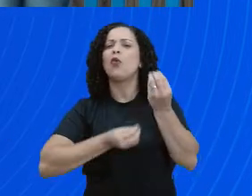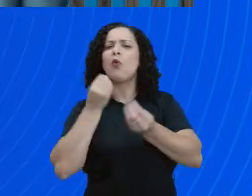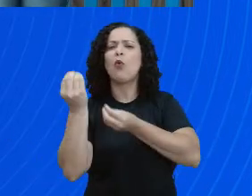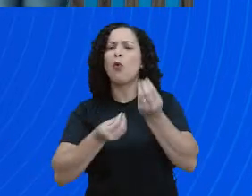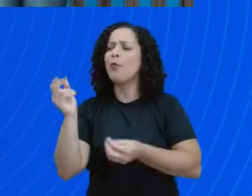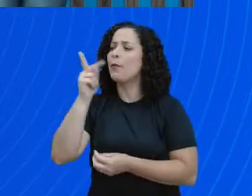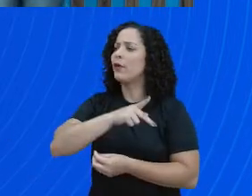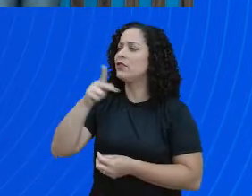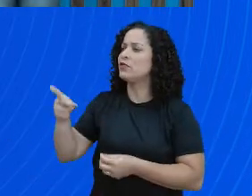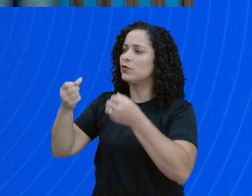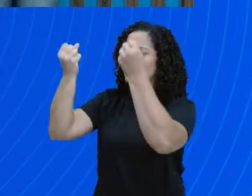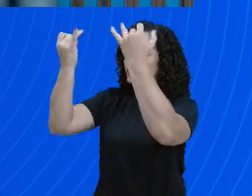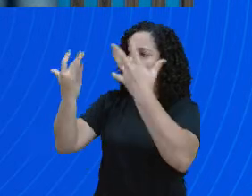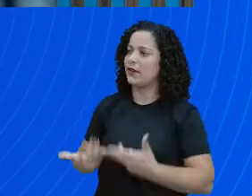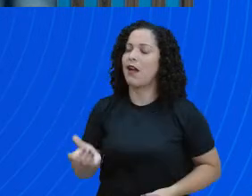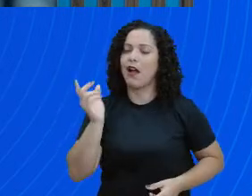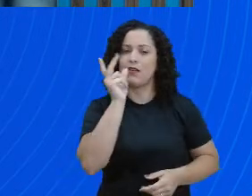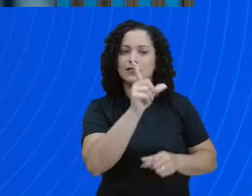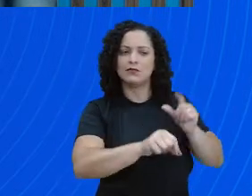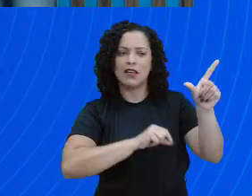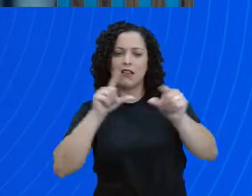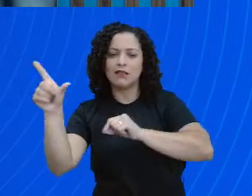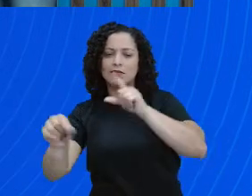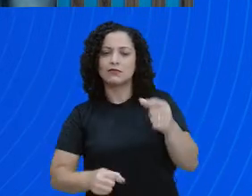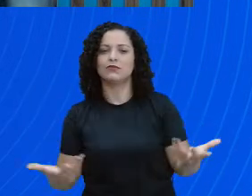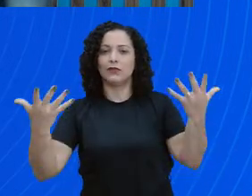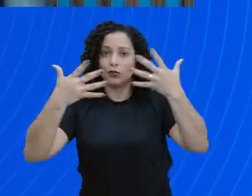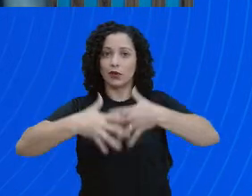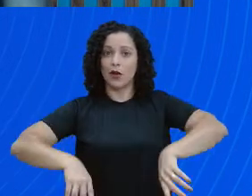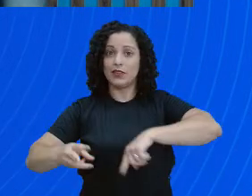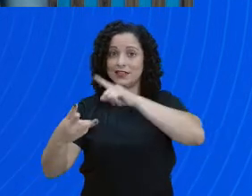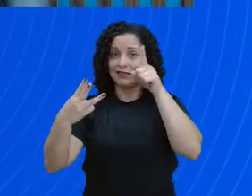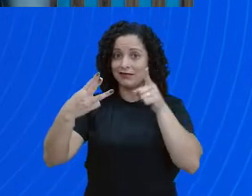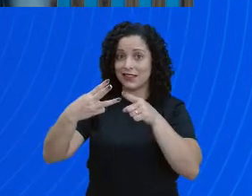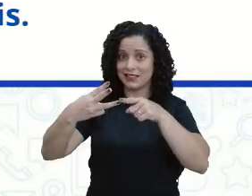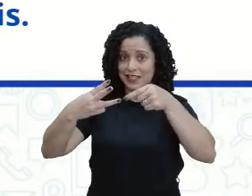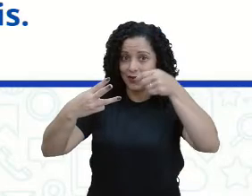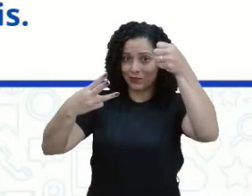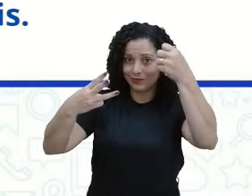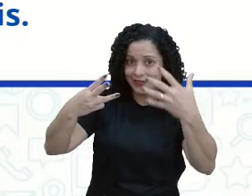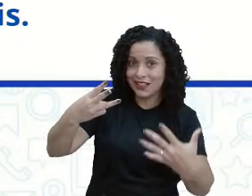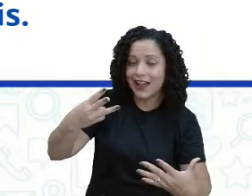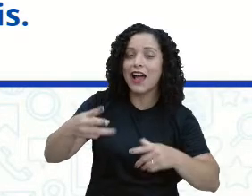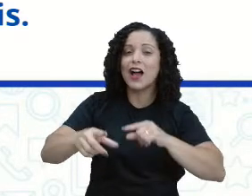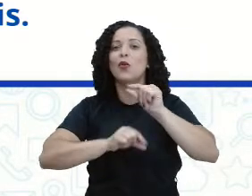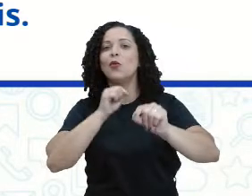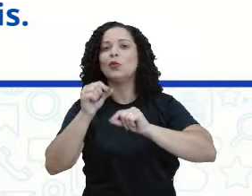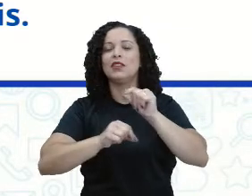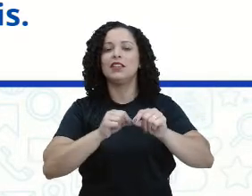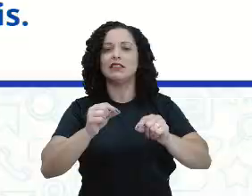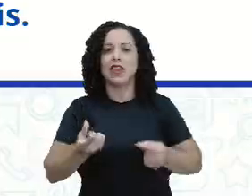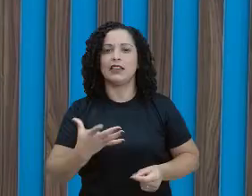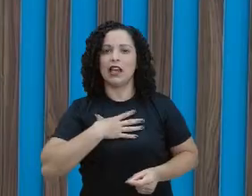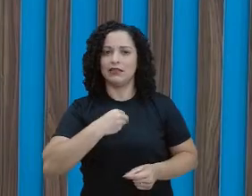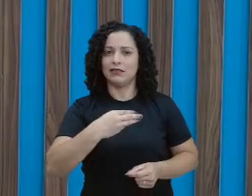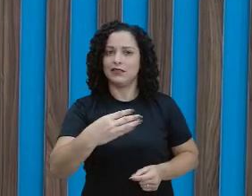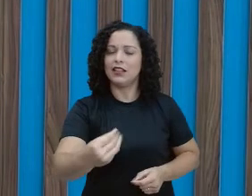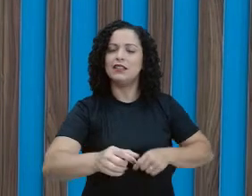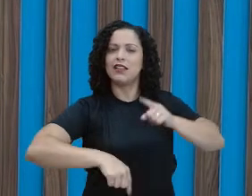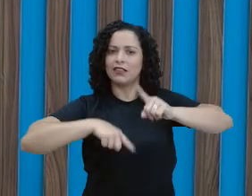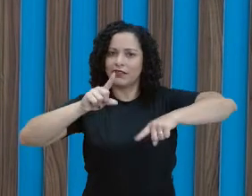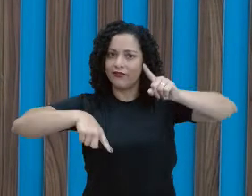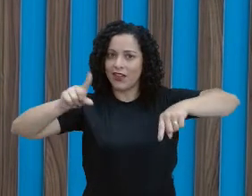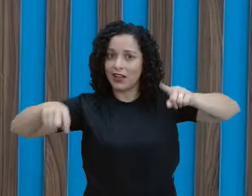natural, principalmente esse terceiro item que diz que a prole varia quanto às características? Bem, professora,